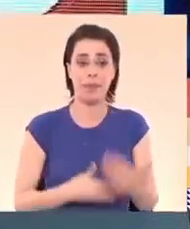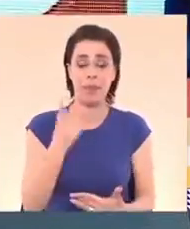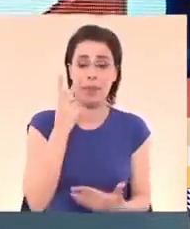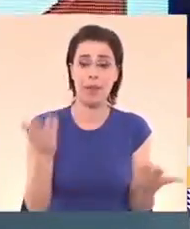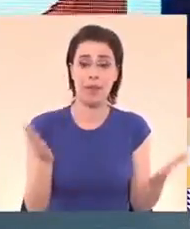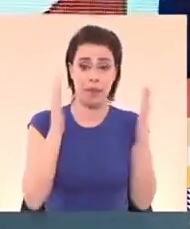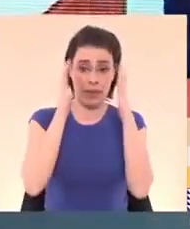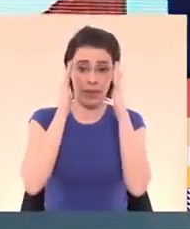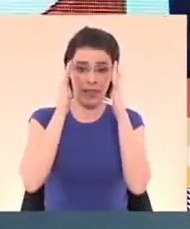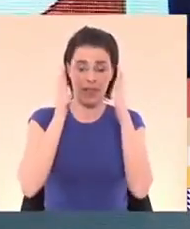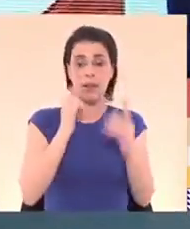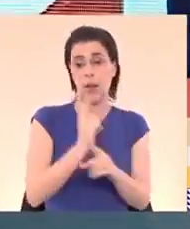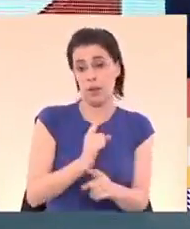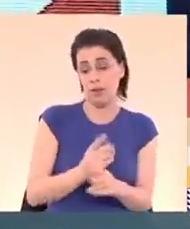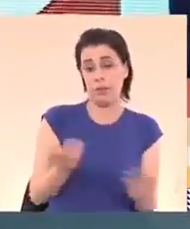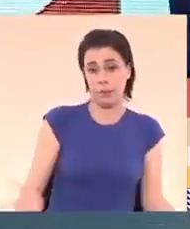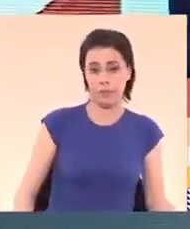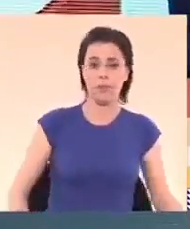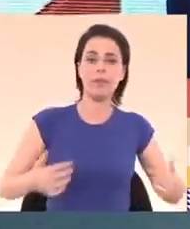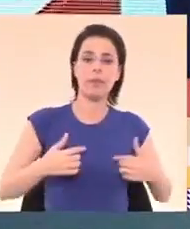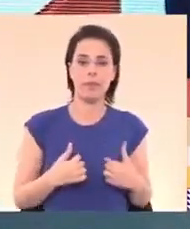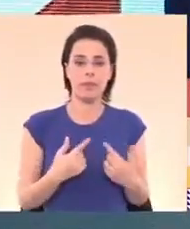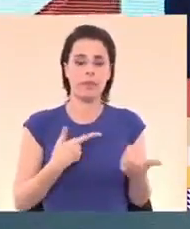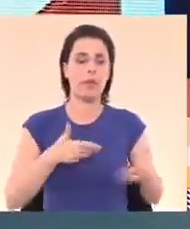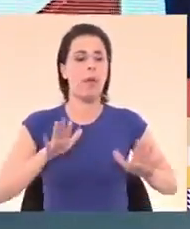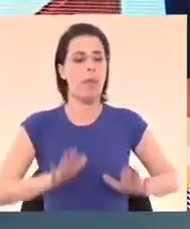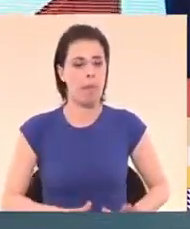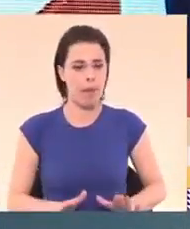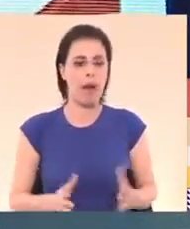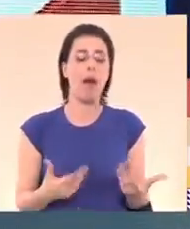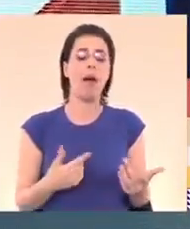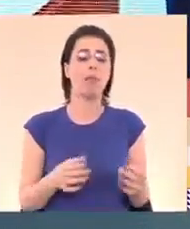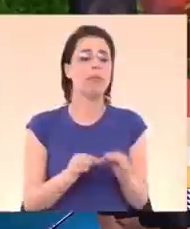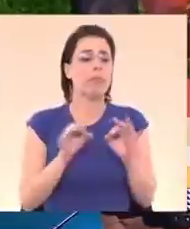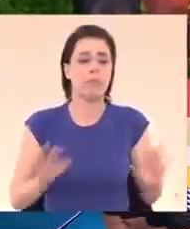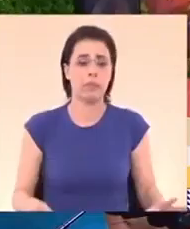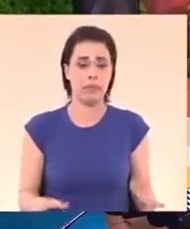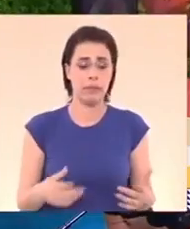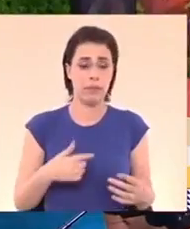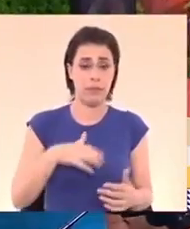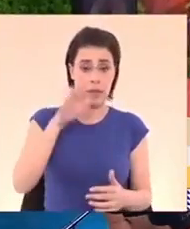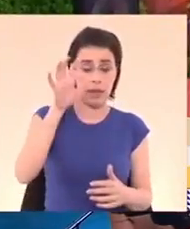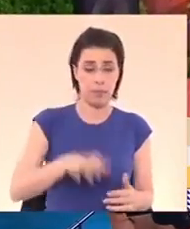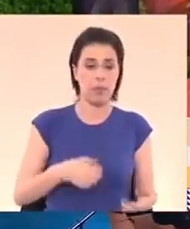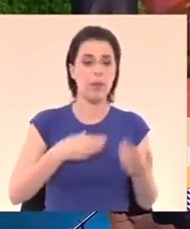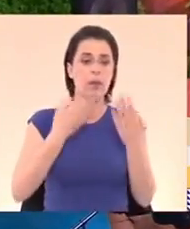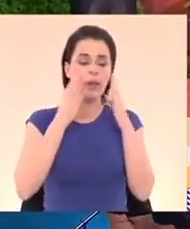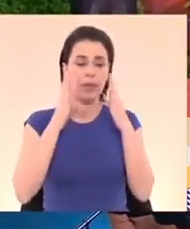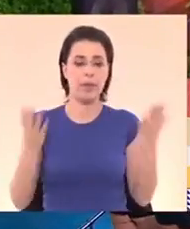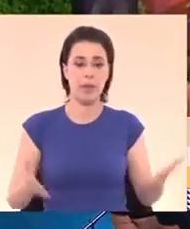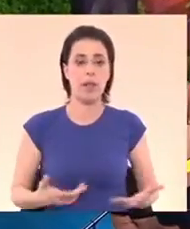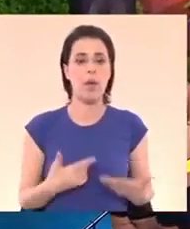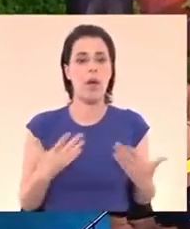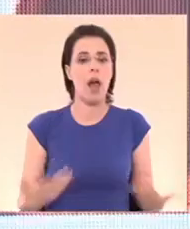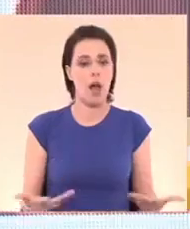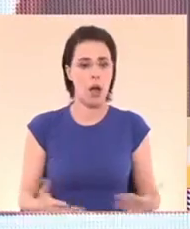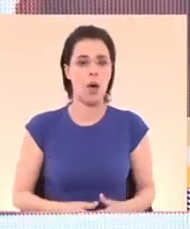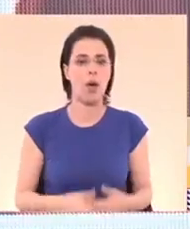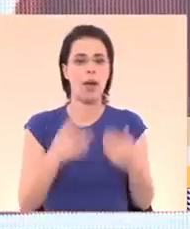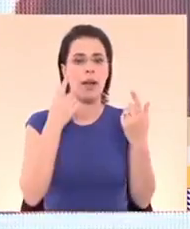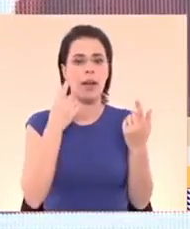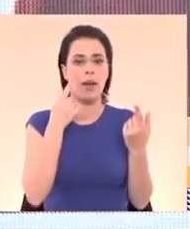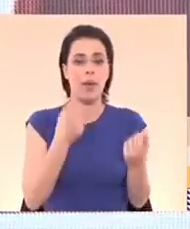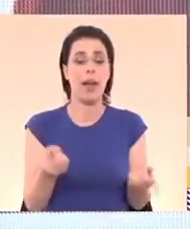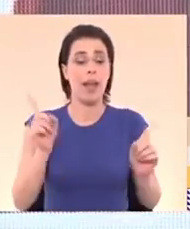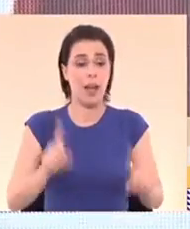então? Exatamente. Tive uma pequena paragem, como escrevi no meu Facebook. Uhum. E, de momento, estou